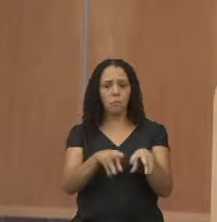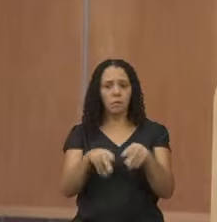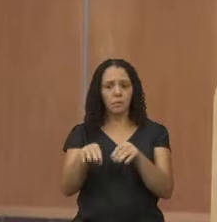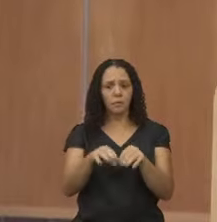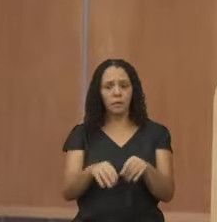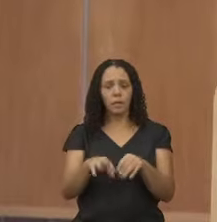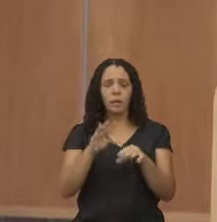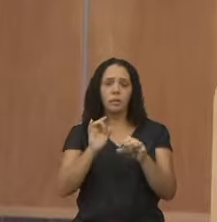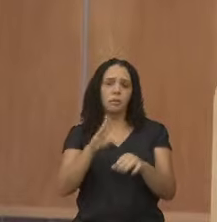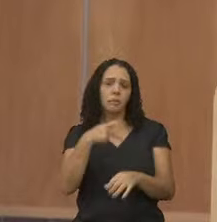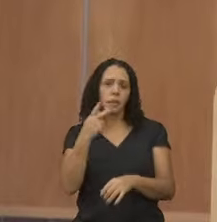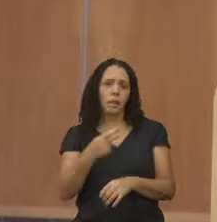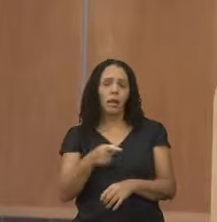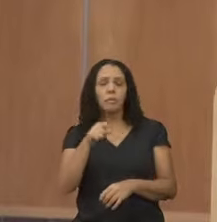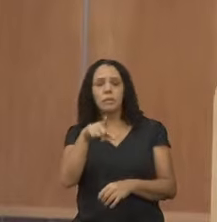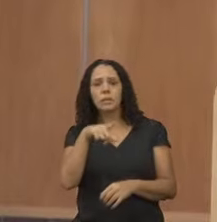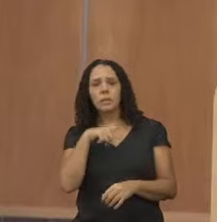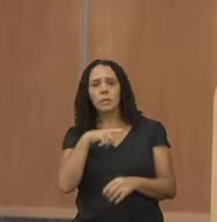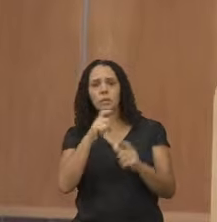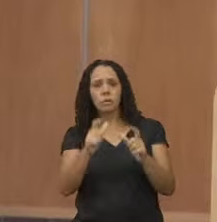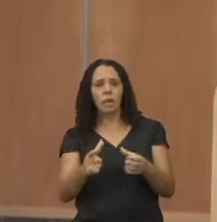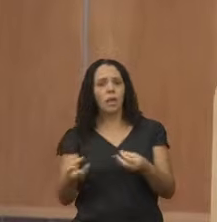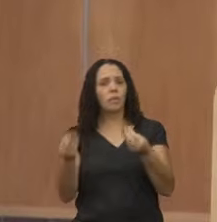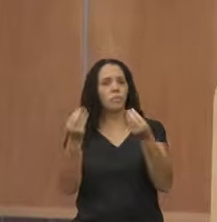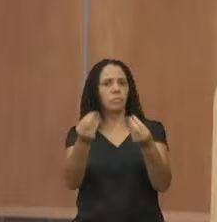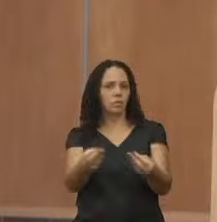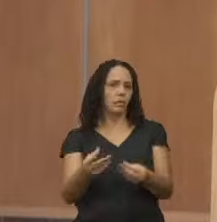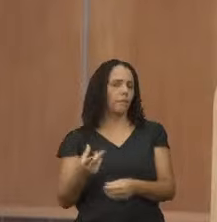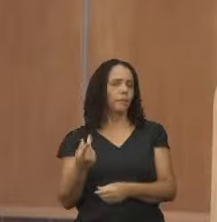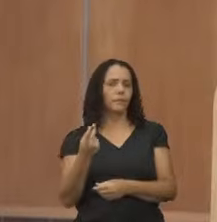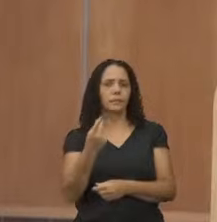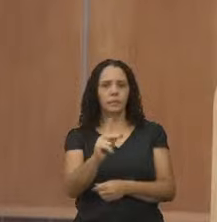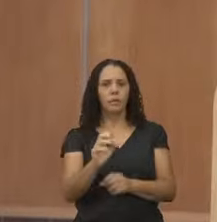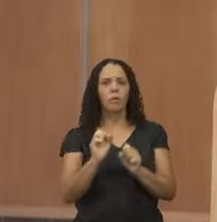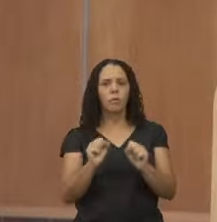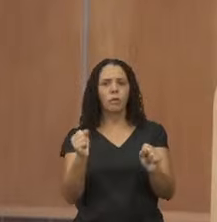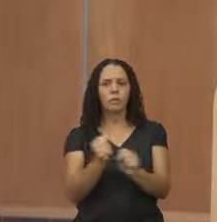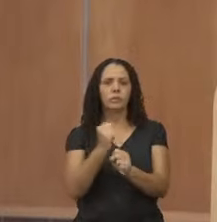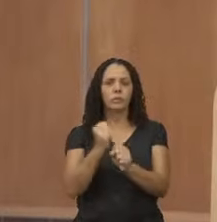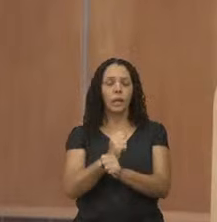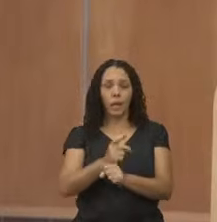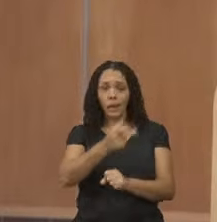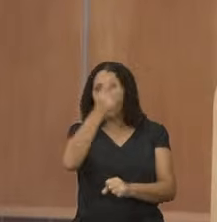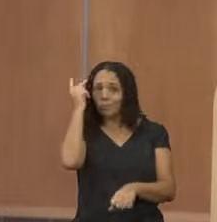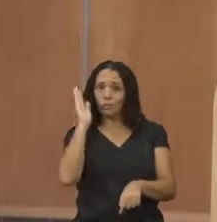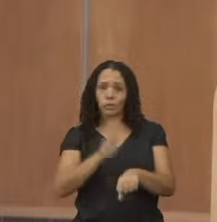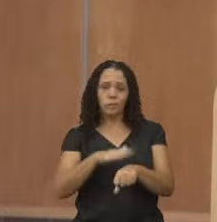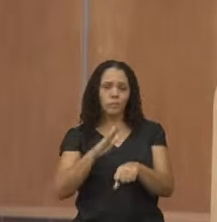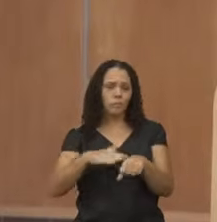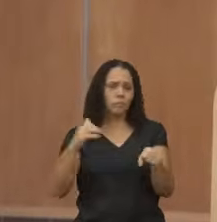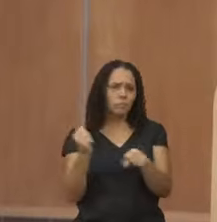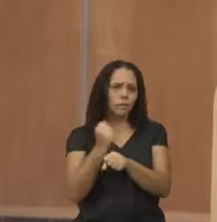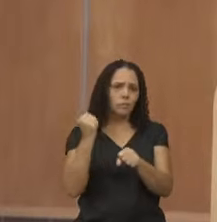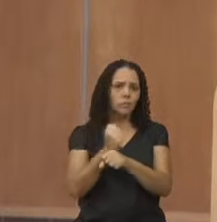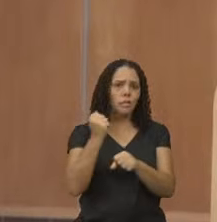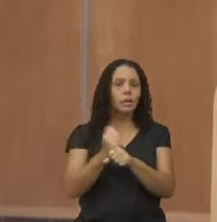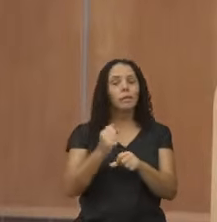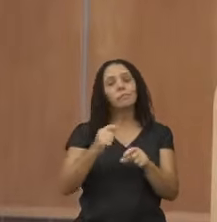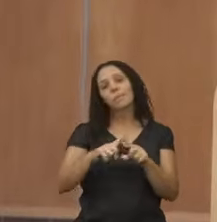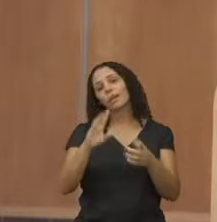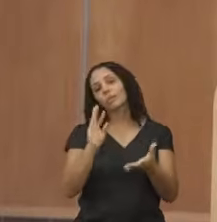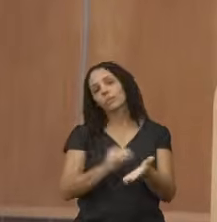você está num lugar, eu vou te dar esse terreno para você, dá para você construir? Ele vai lá e vai construir. Só que não